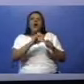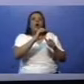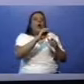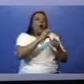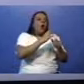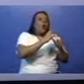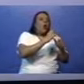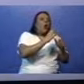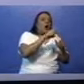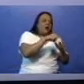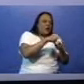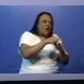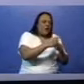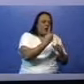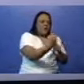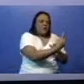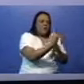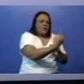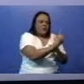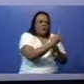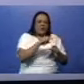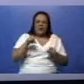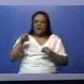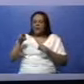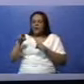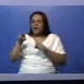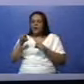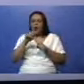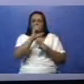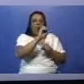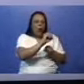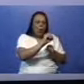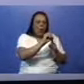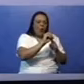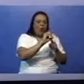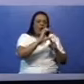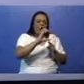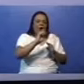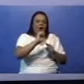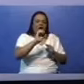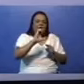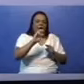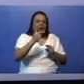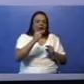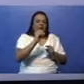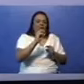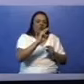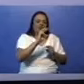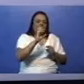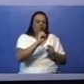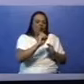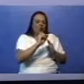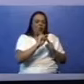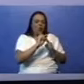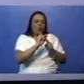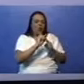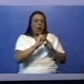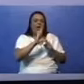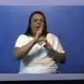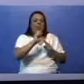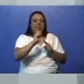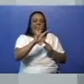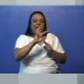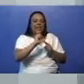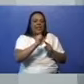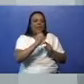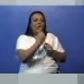singular. Se fosse os cachorros latem, por que tem que ser latem? Por que não tem que ser os cachorros late? Né?